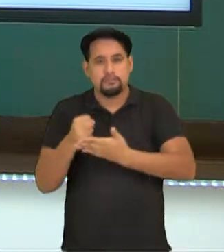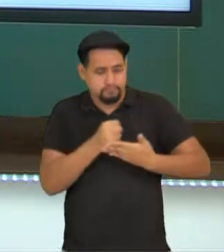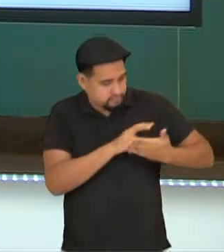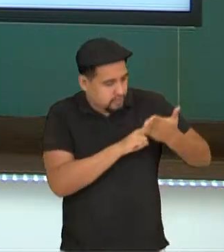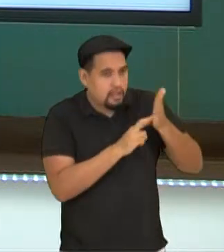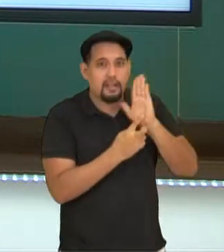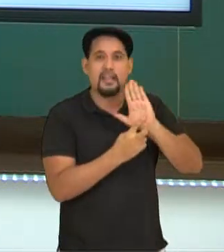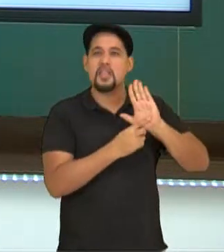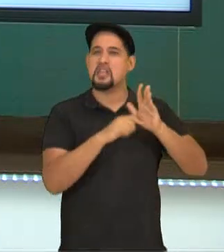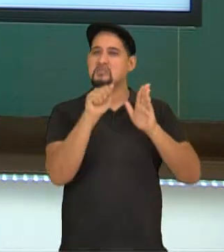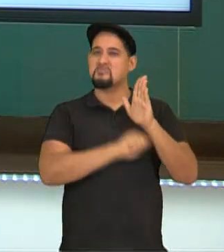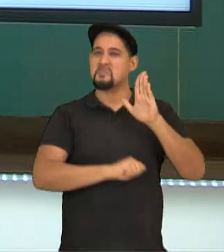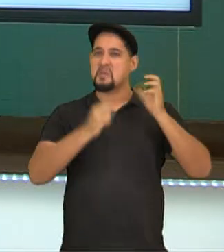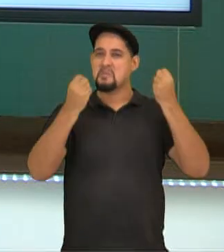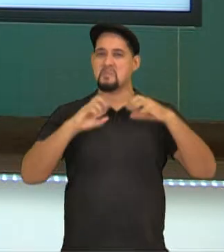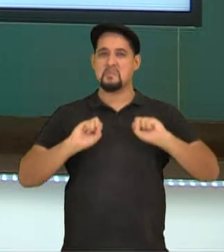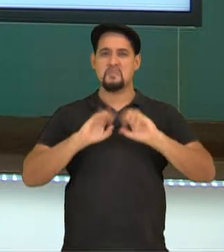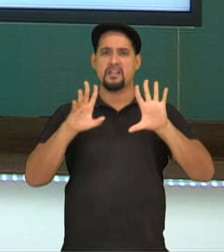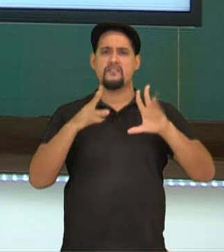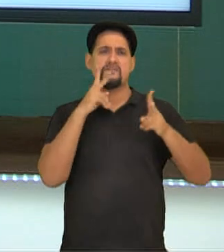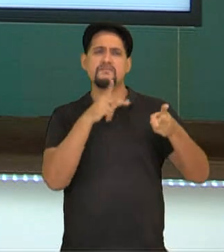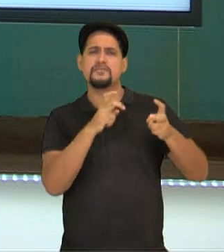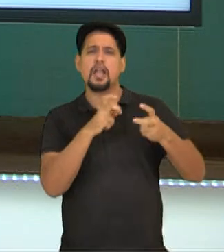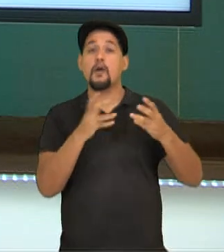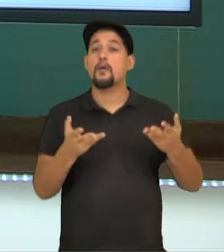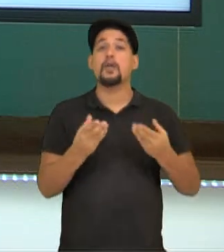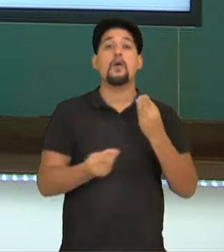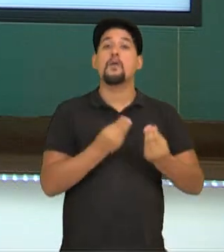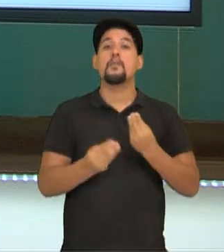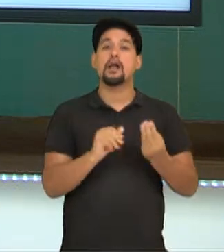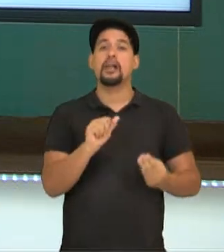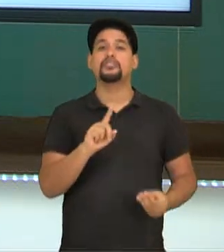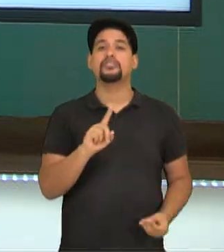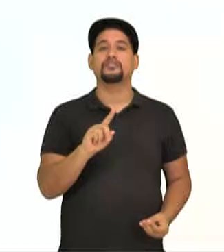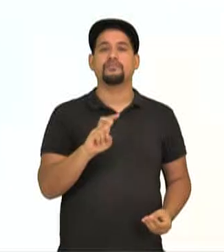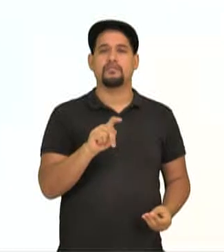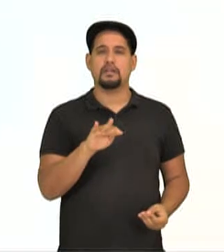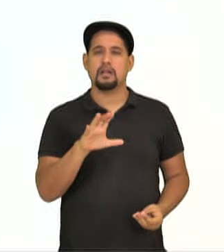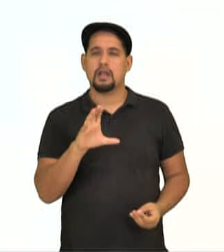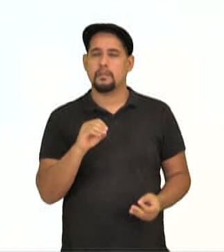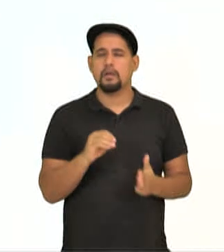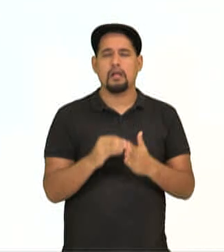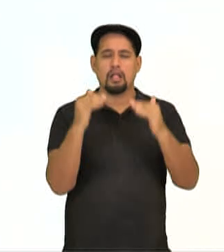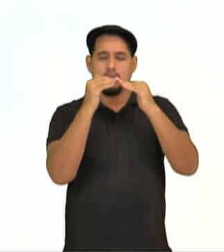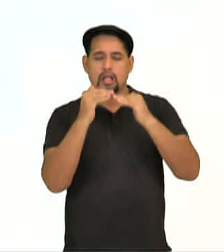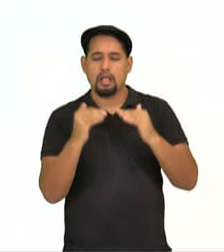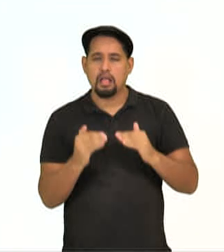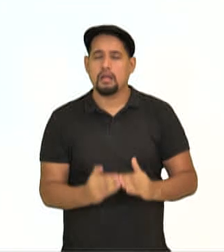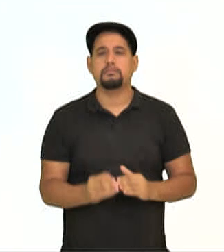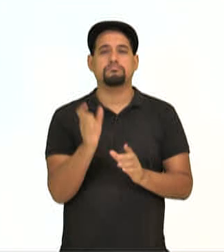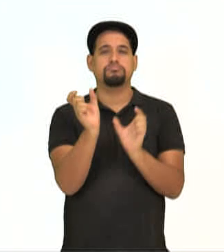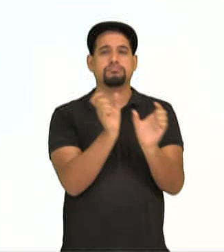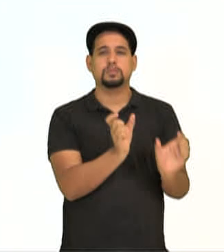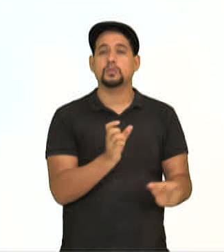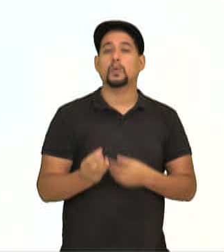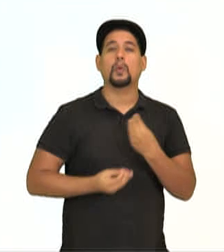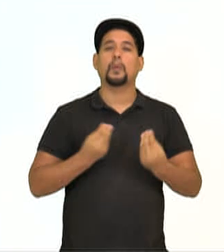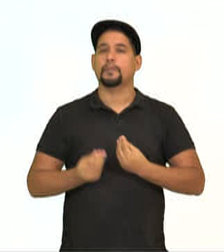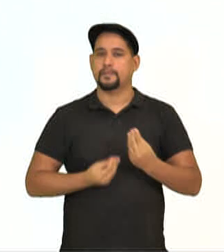texto. Vamos ver aqui como que os advérbios classificam-se, né? Como é que eles são classificados de maneira